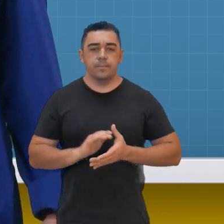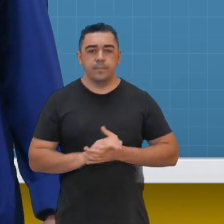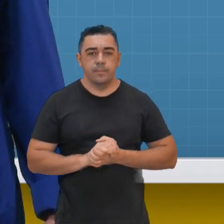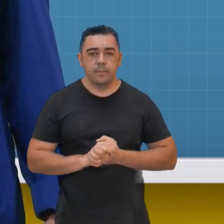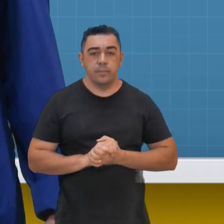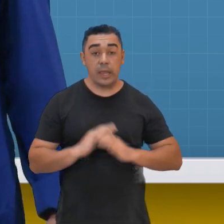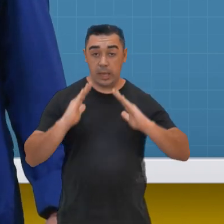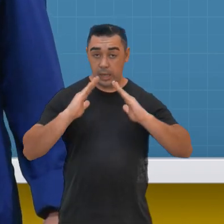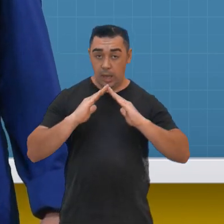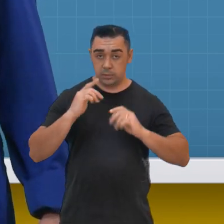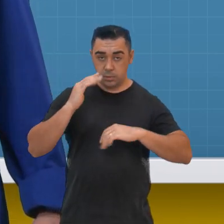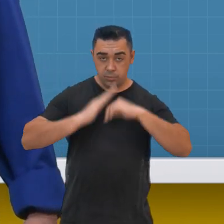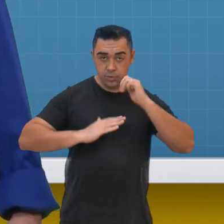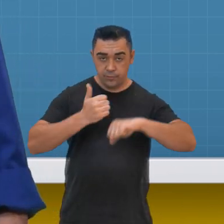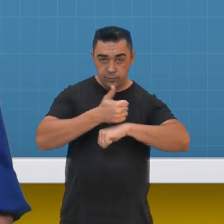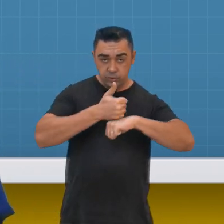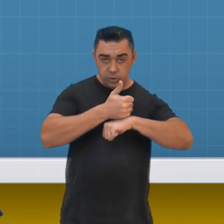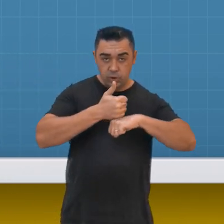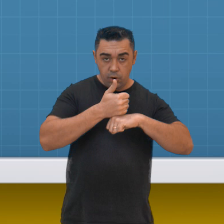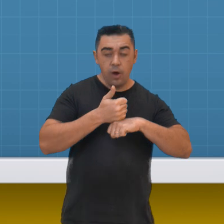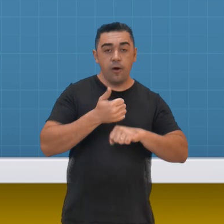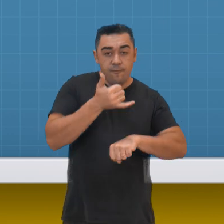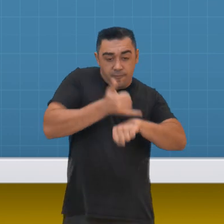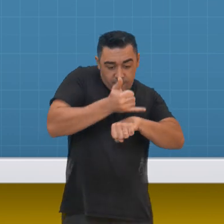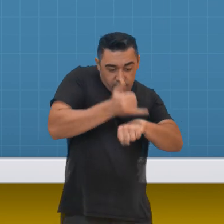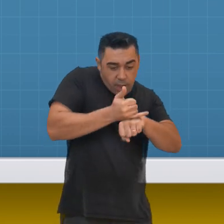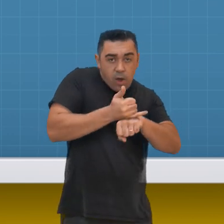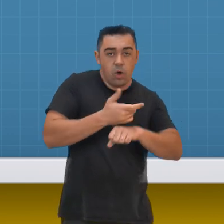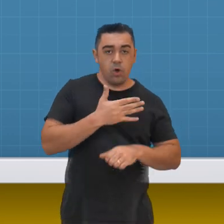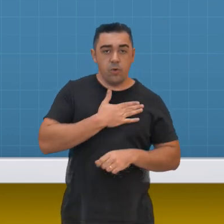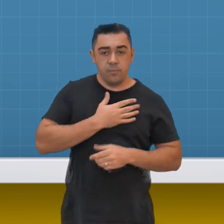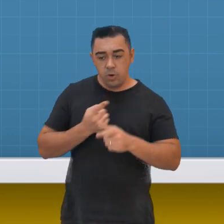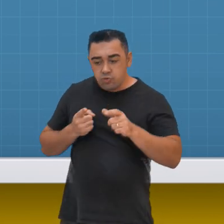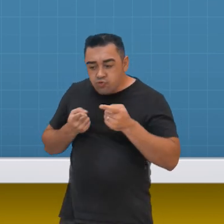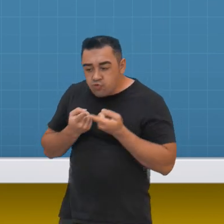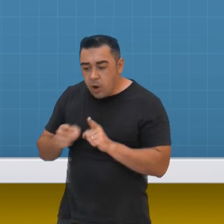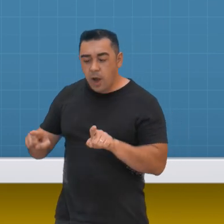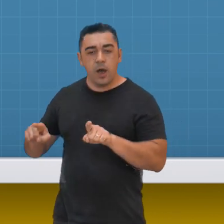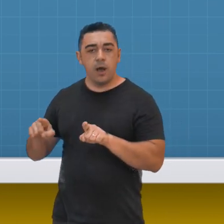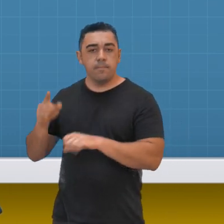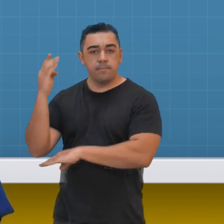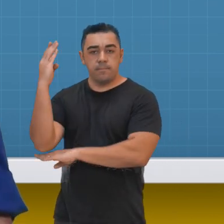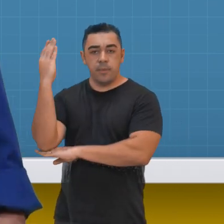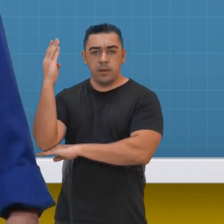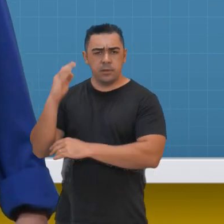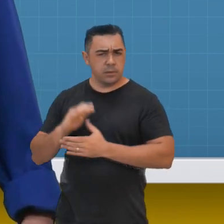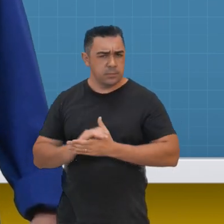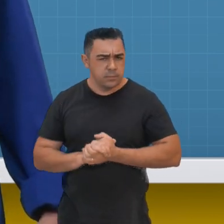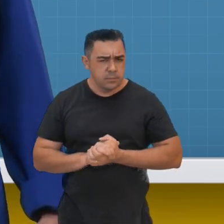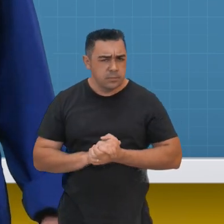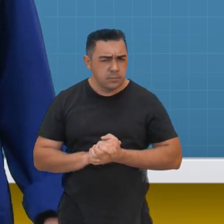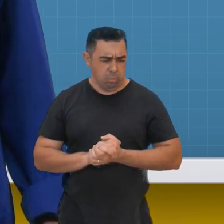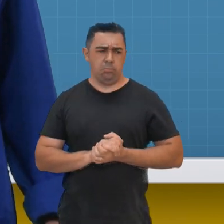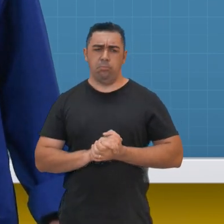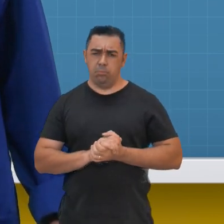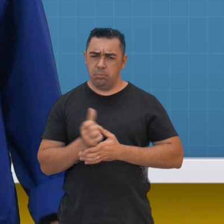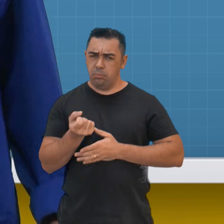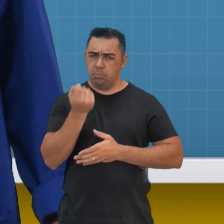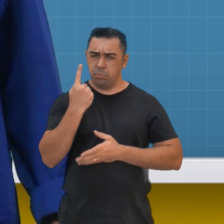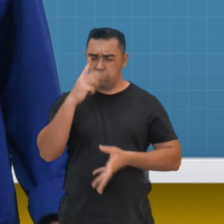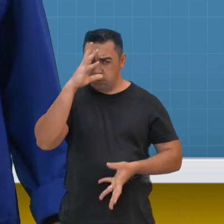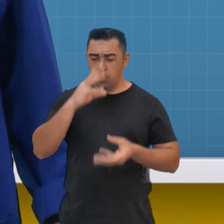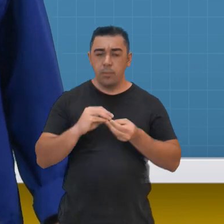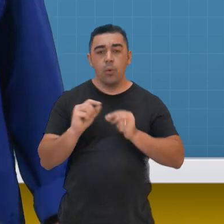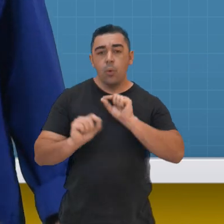de ferreiro, o espeto é de pau. Esse é difícil, esse é mais difícil ainda. Então vamos entender um